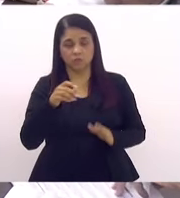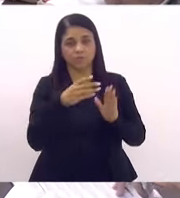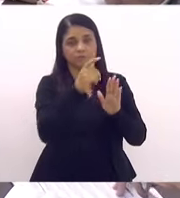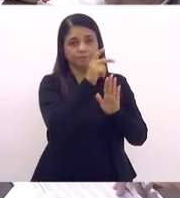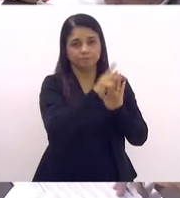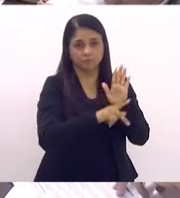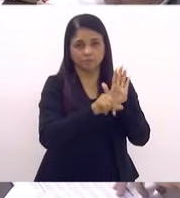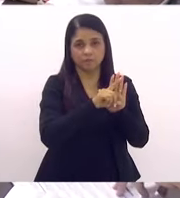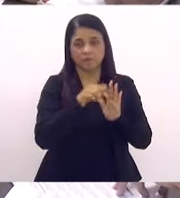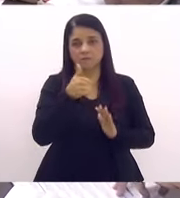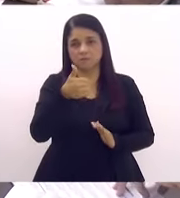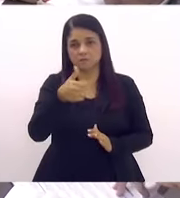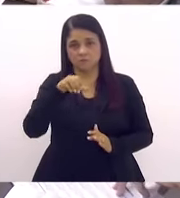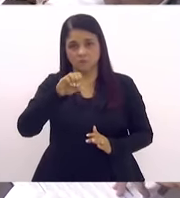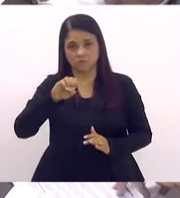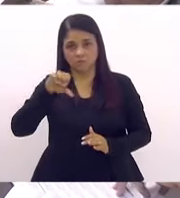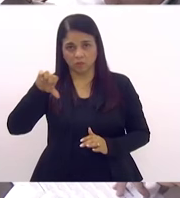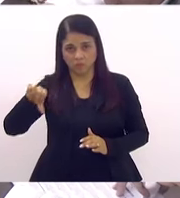109,